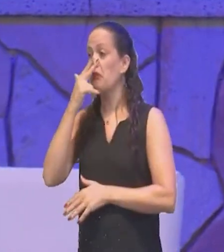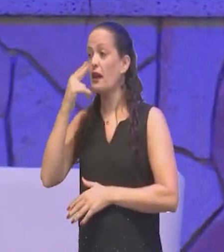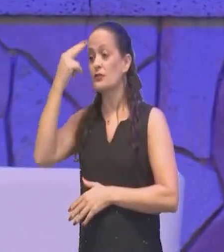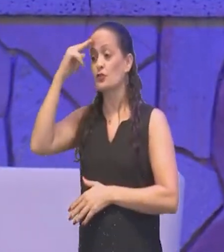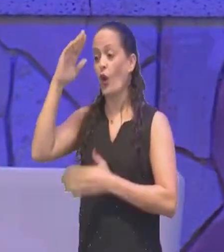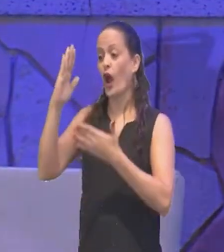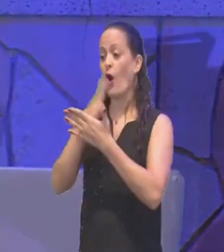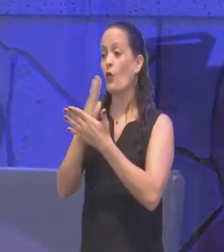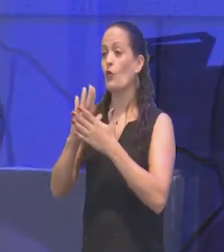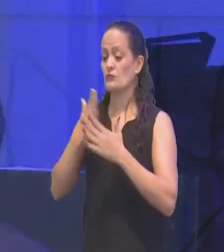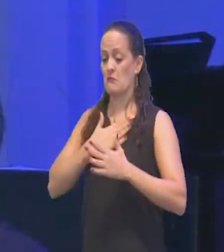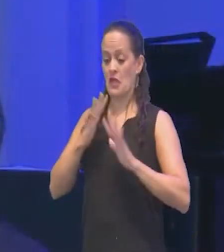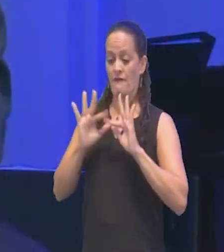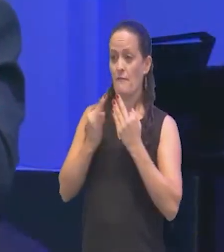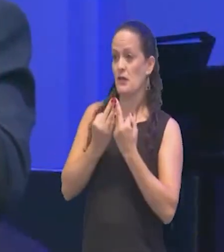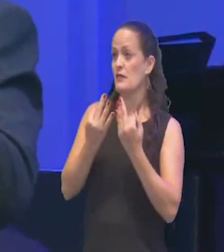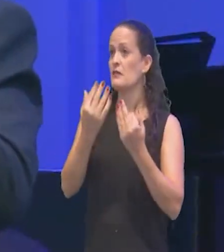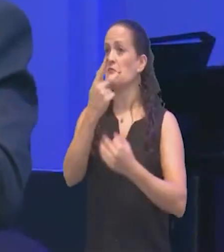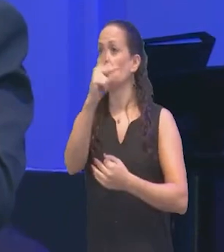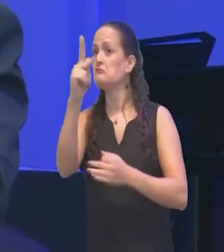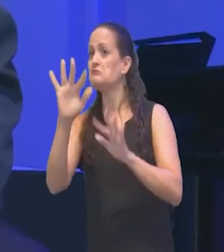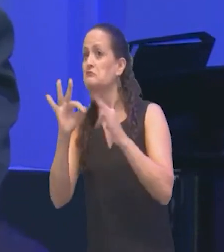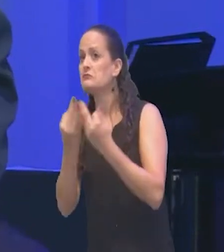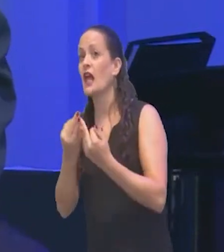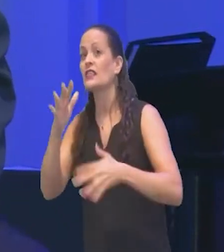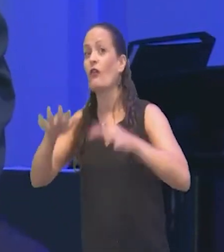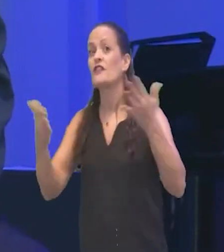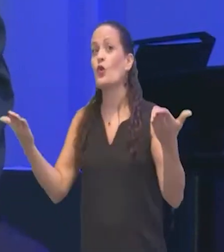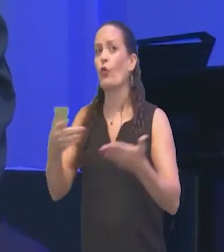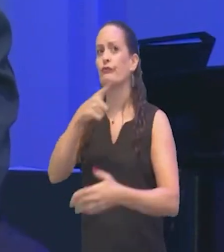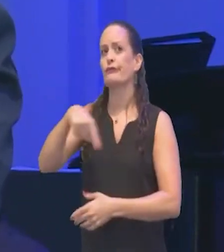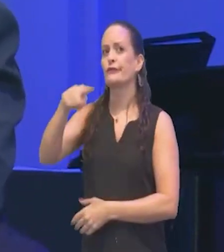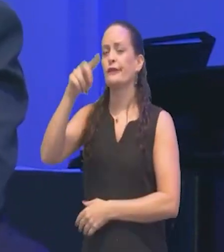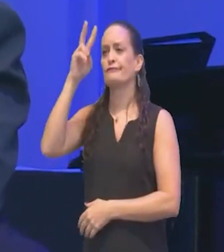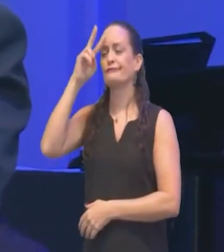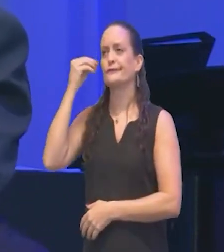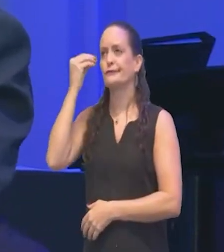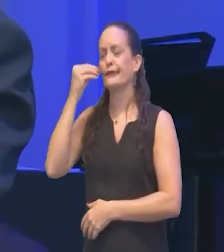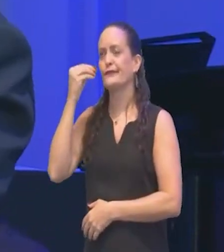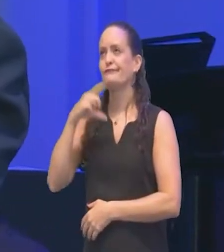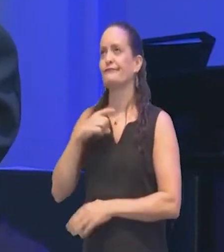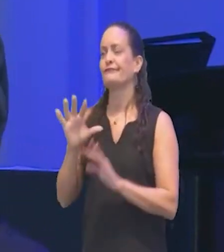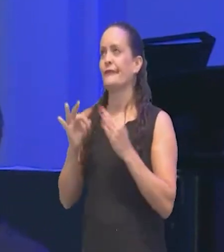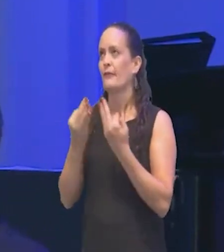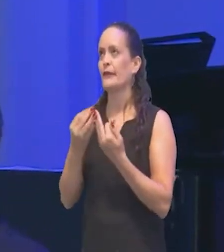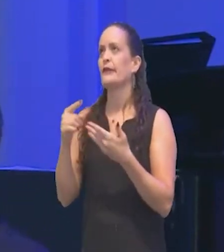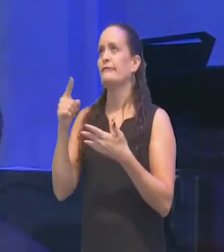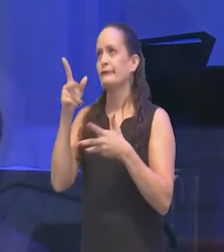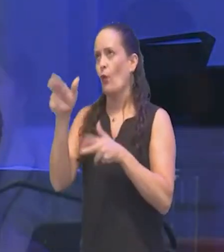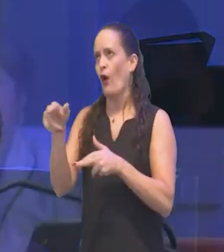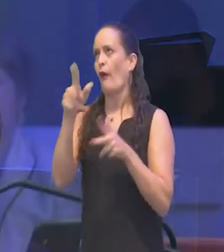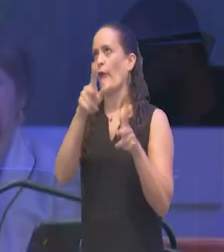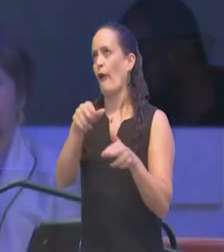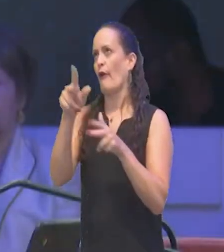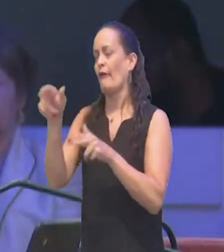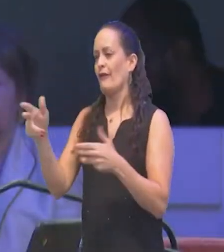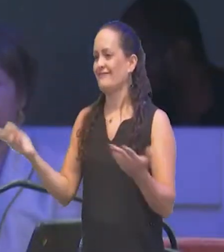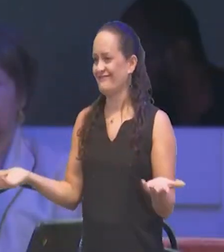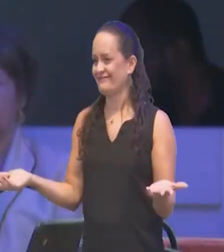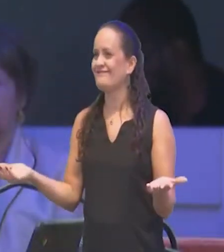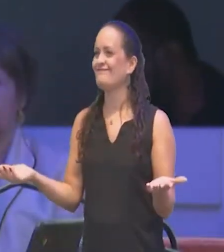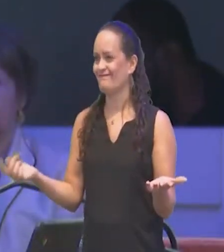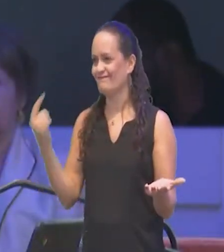sabe alguns aqui experimentando isto hoje, nesta manhã. E um detalhe importante, meus irmãos,